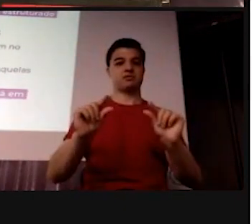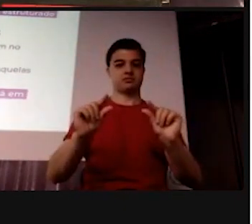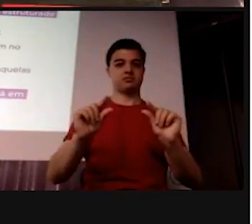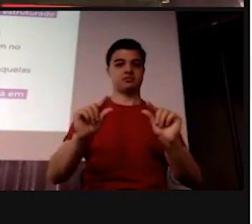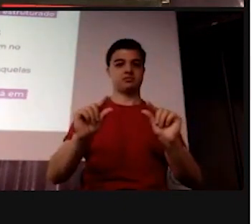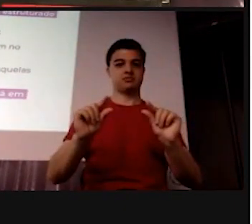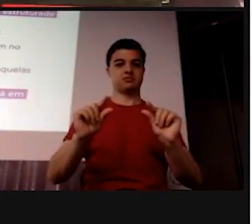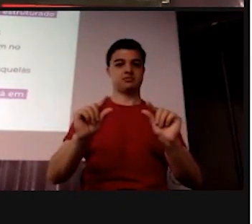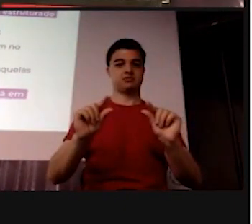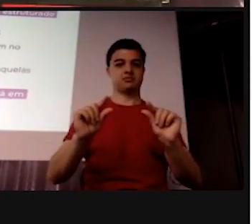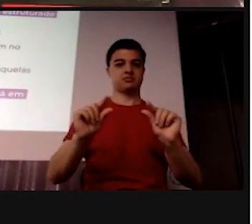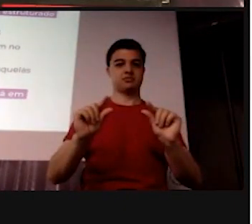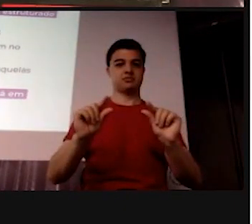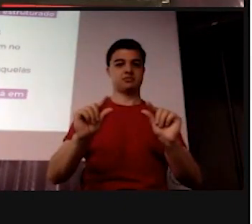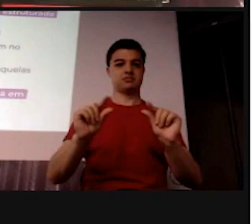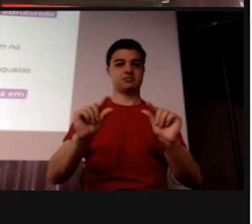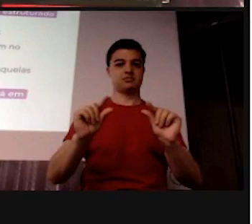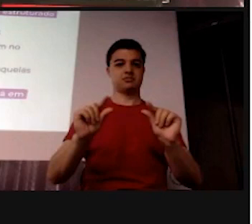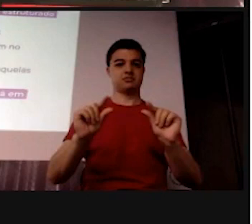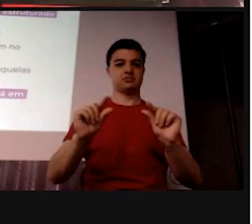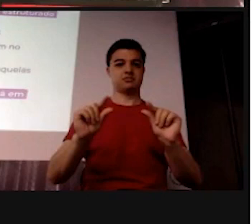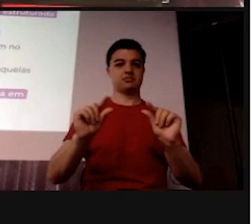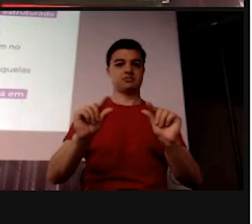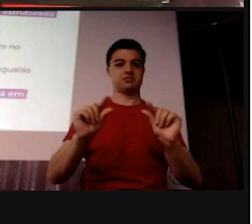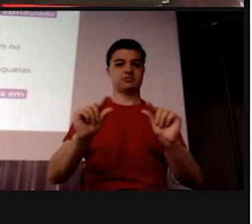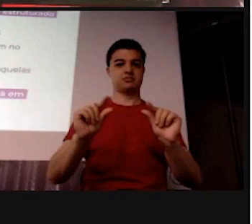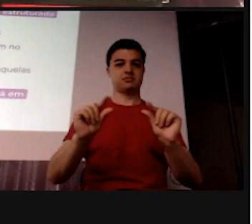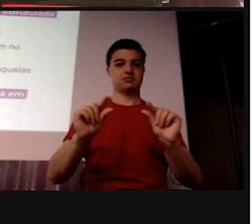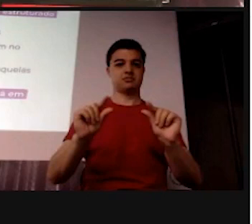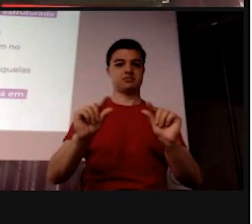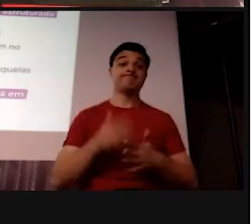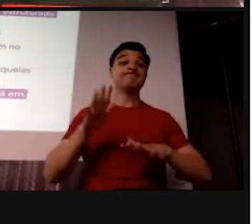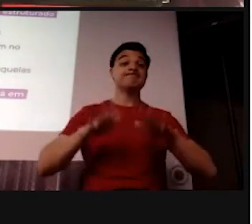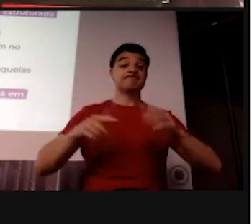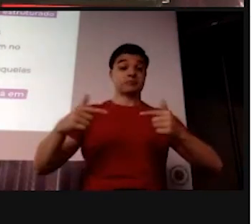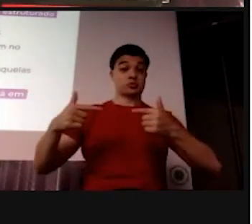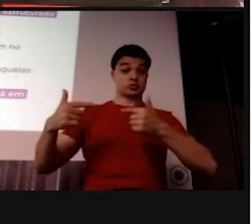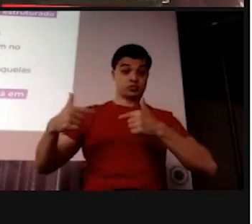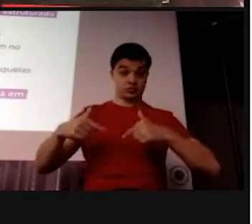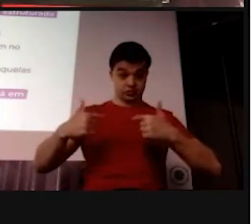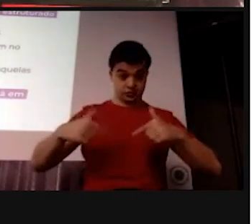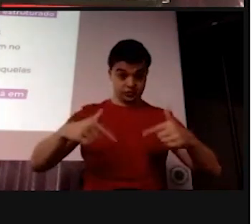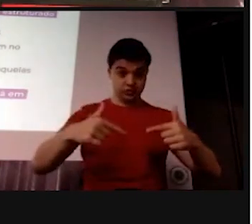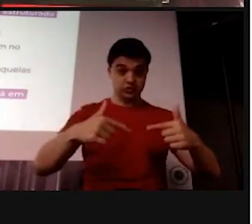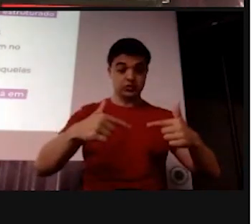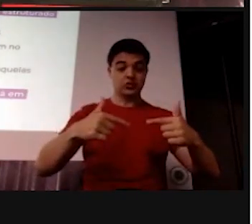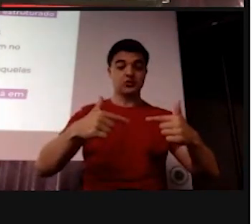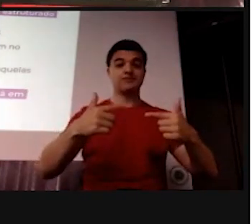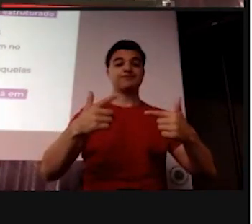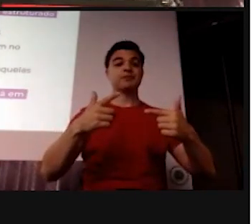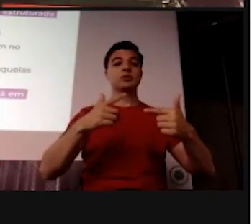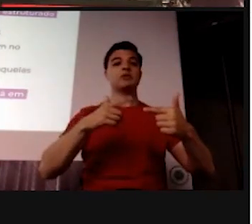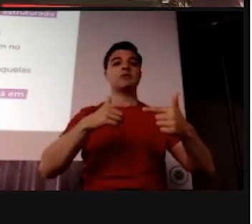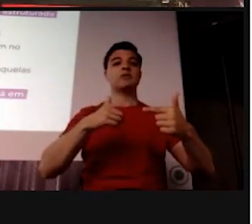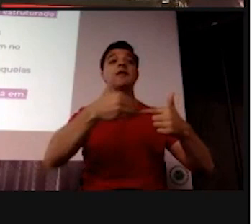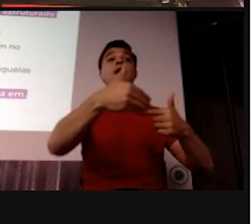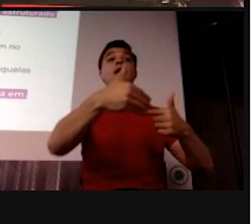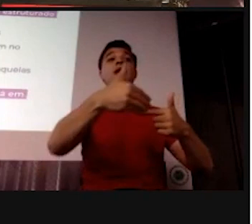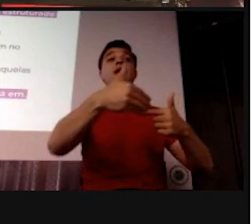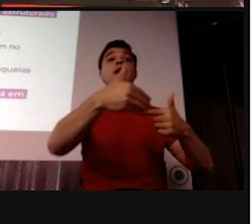para tomar decisão, a gente vai ter que correr riscos, né? Então ter apetite ao risco e se errar tudo bem, a gente